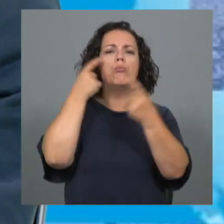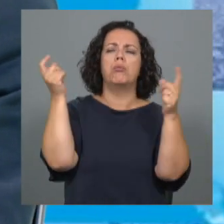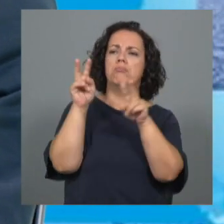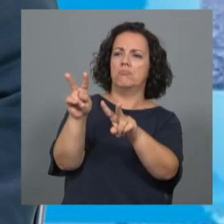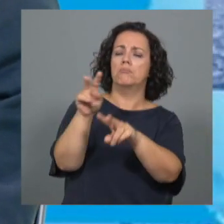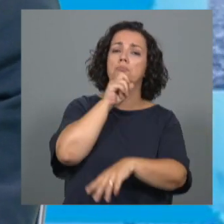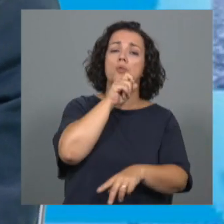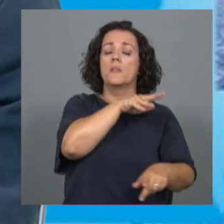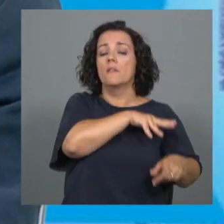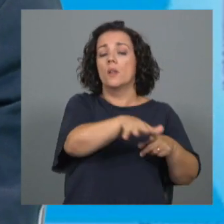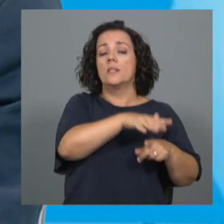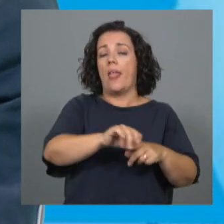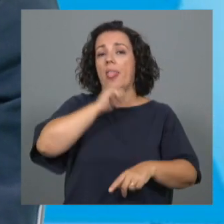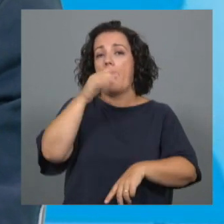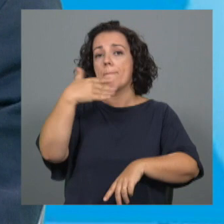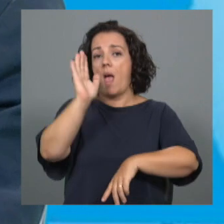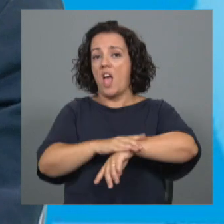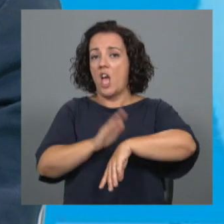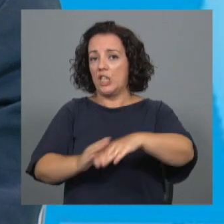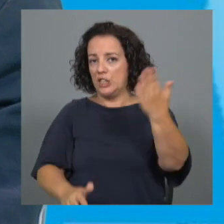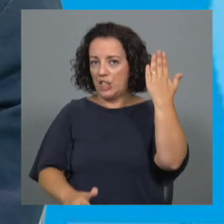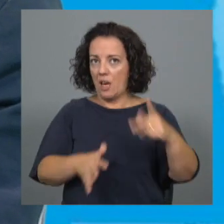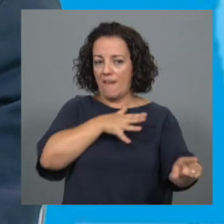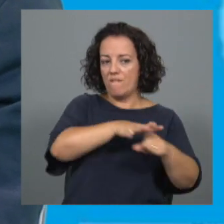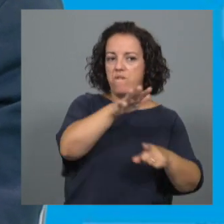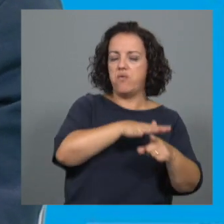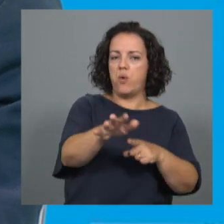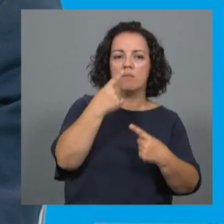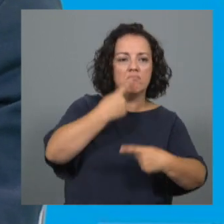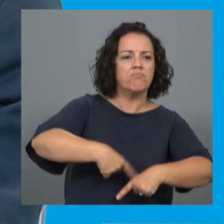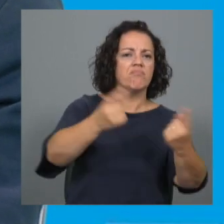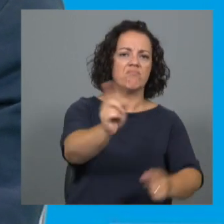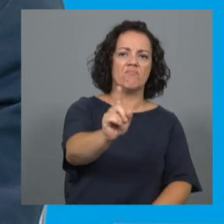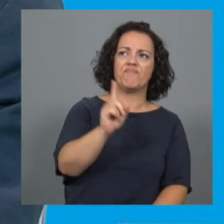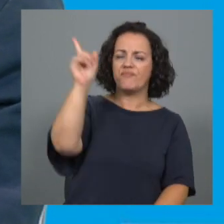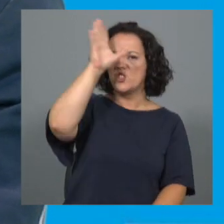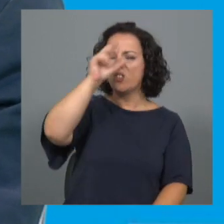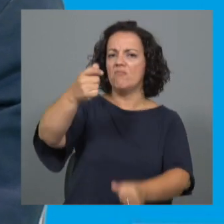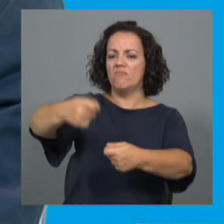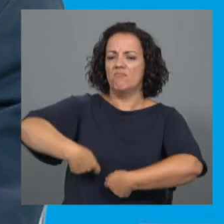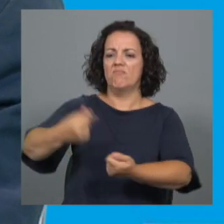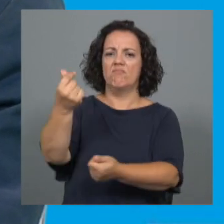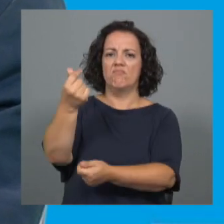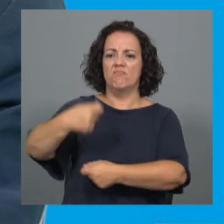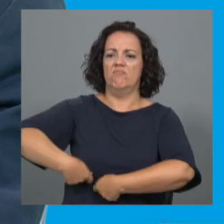radicais, normalmente de esquerda, passa precisamente o contrário, que o Estado esbanja dinheiro com o ensino privado. E por causa